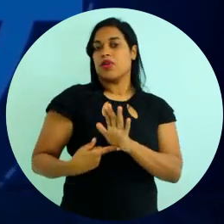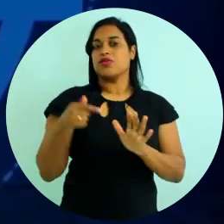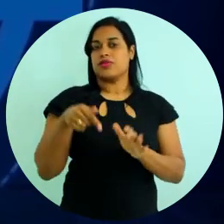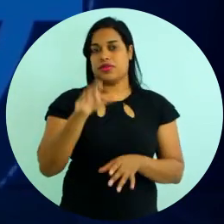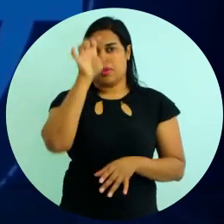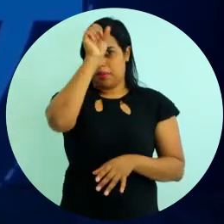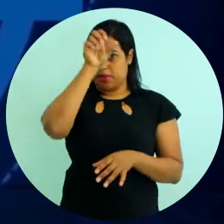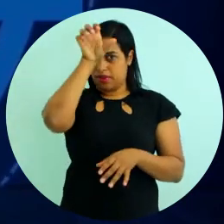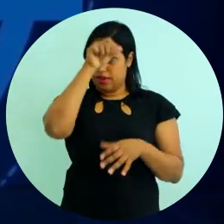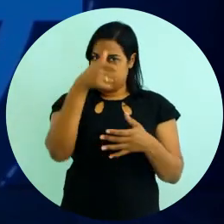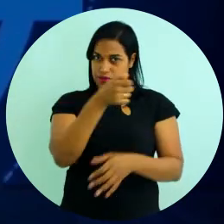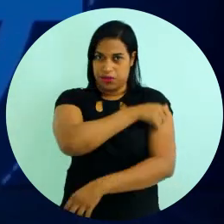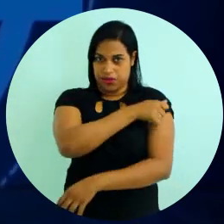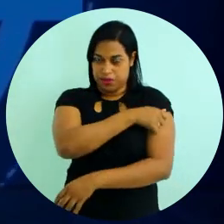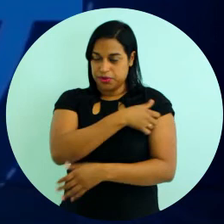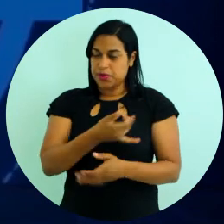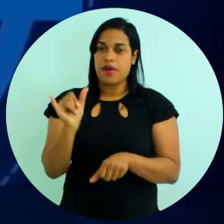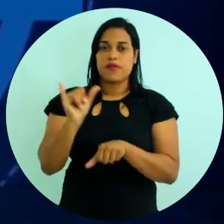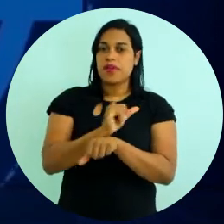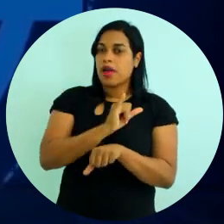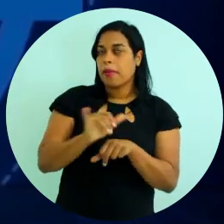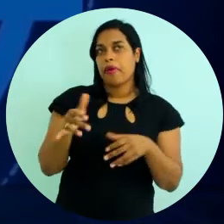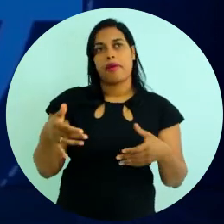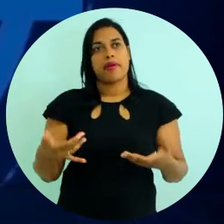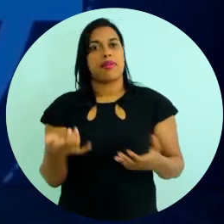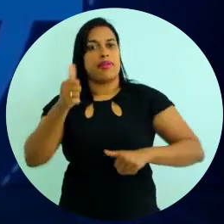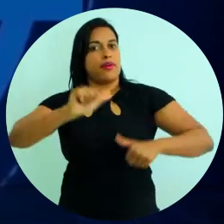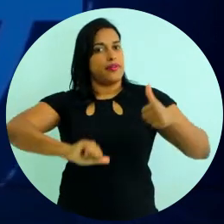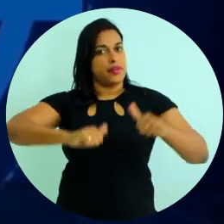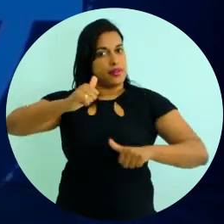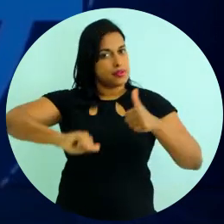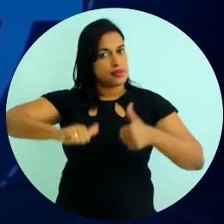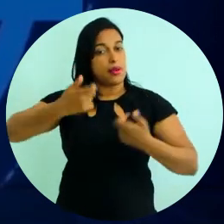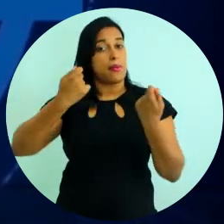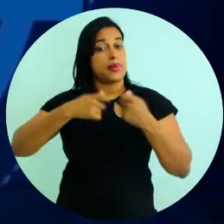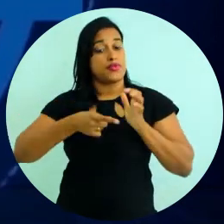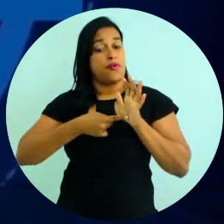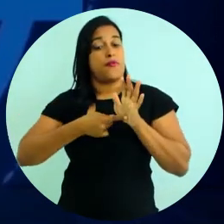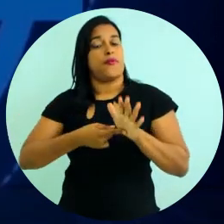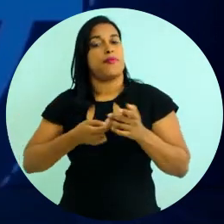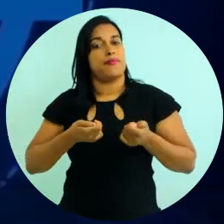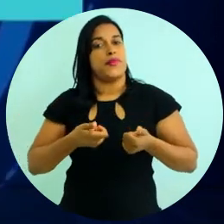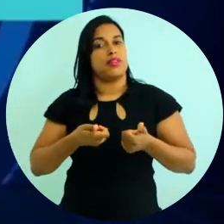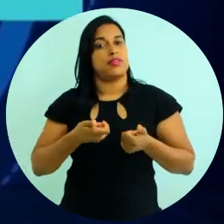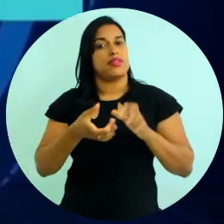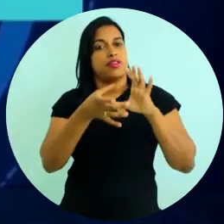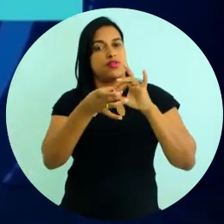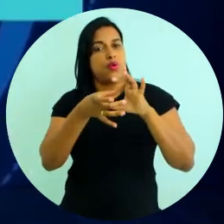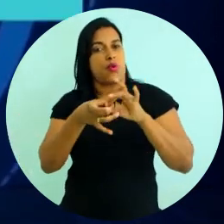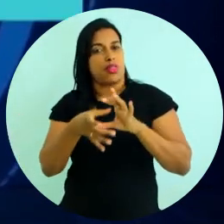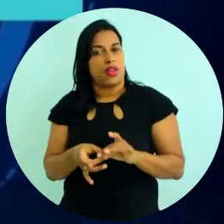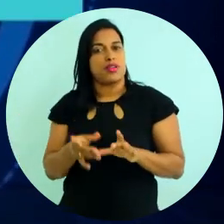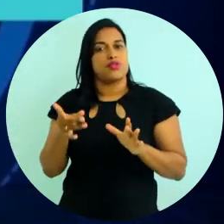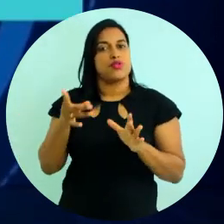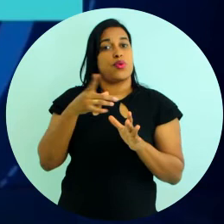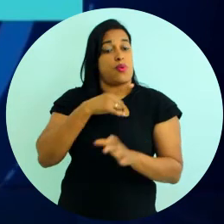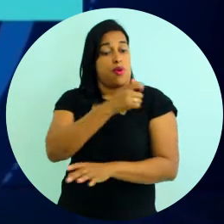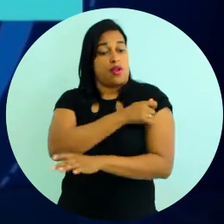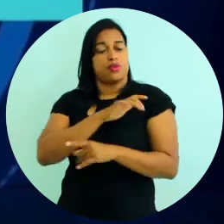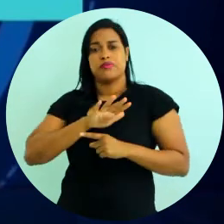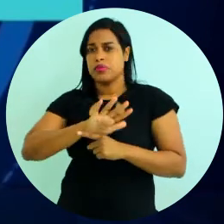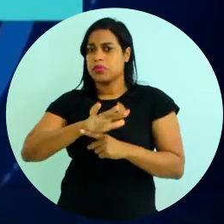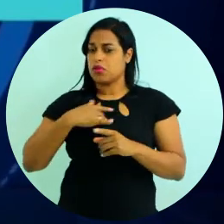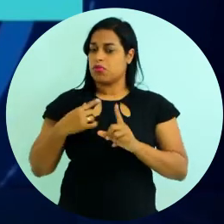ele demonstre essa aprendizagem. A ferramenta ou instrumento de avaliação oferece esse contexto dentro do qual o